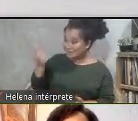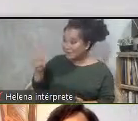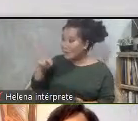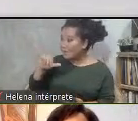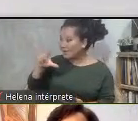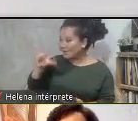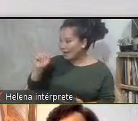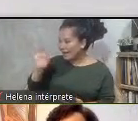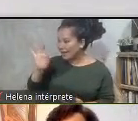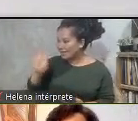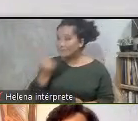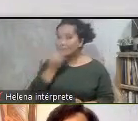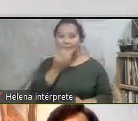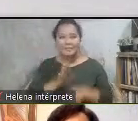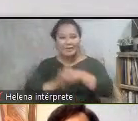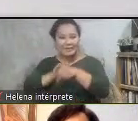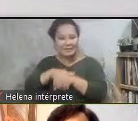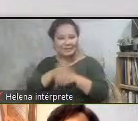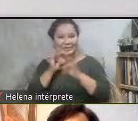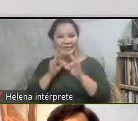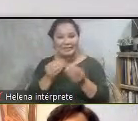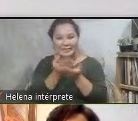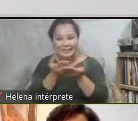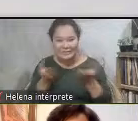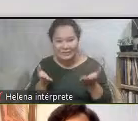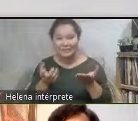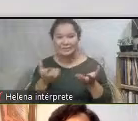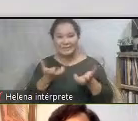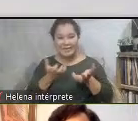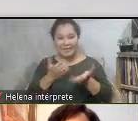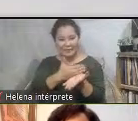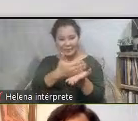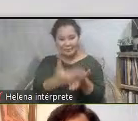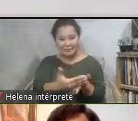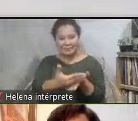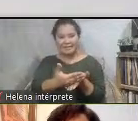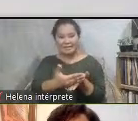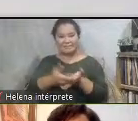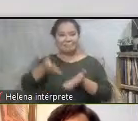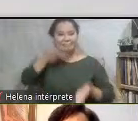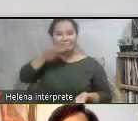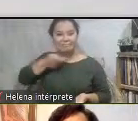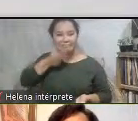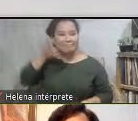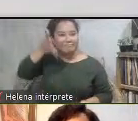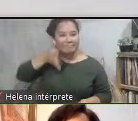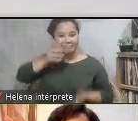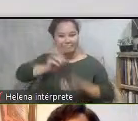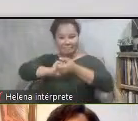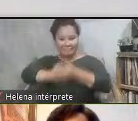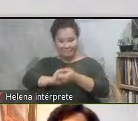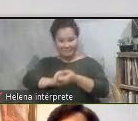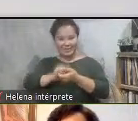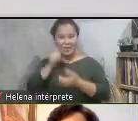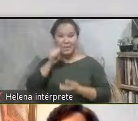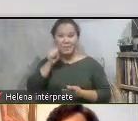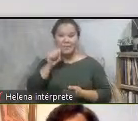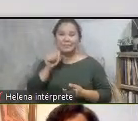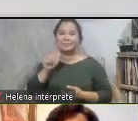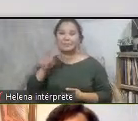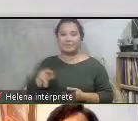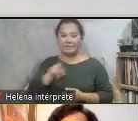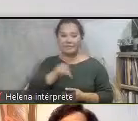a minha fala cumprimentando a nossa magnífica reitora, professora Márcia Abraão Moura, ao vice-reitor, professor